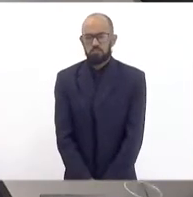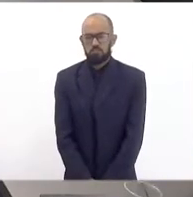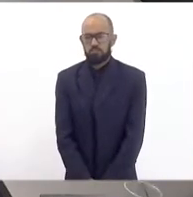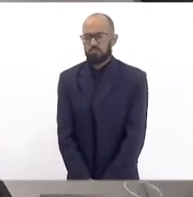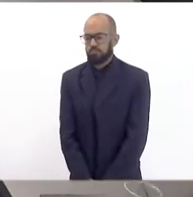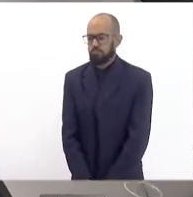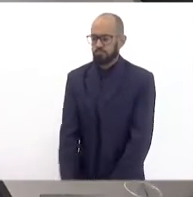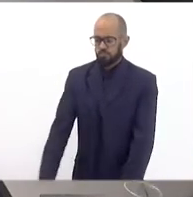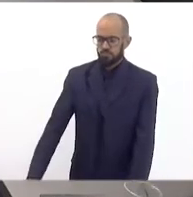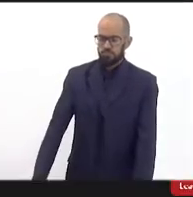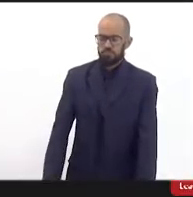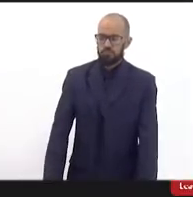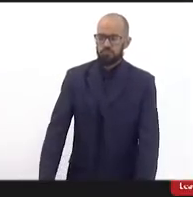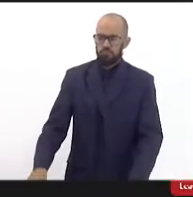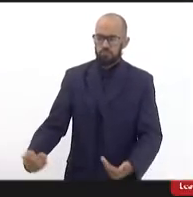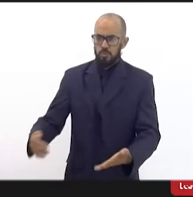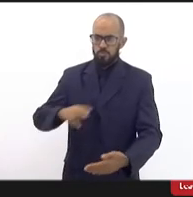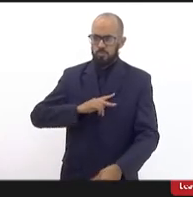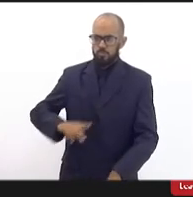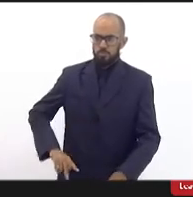ouvindo. Presidenta,